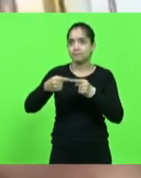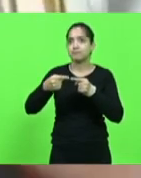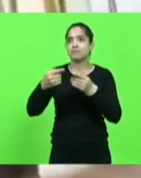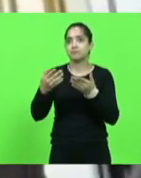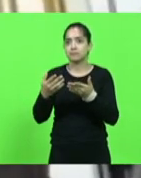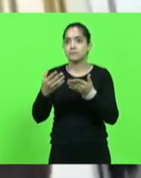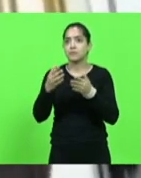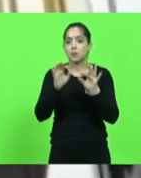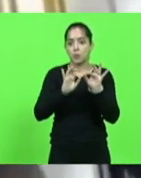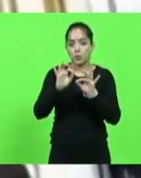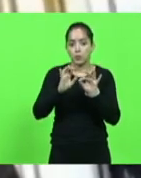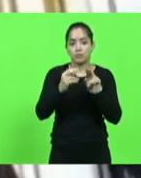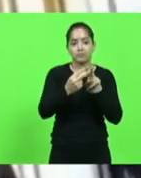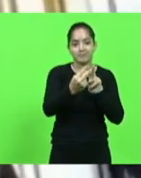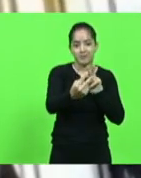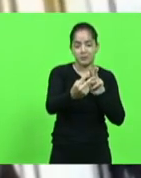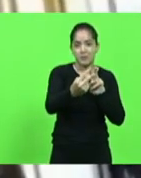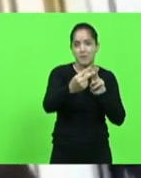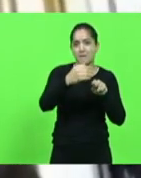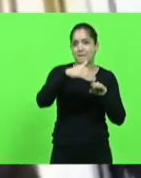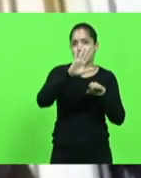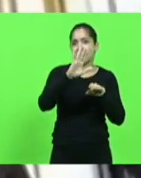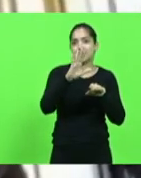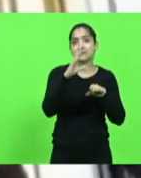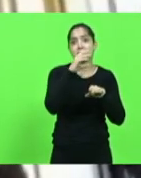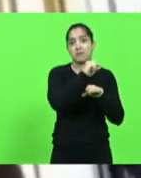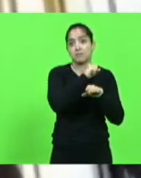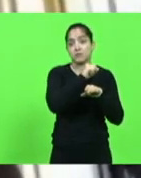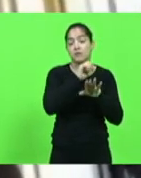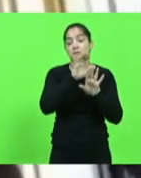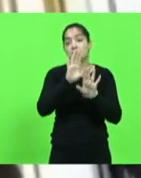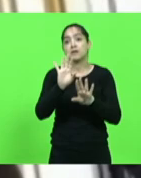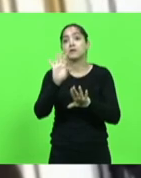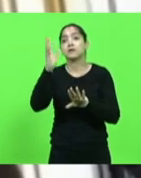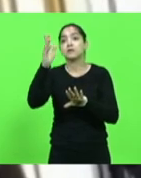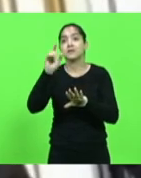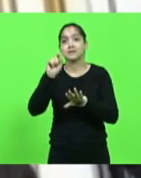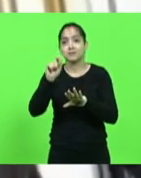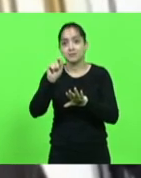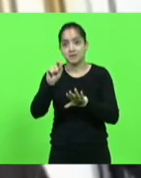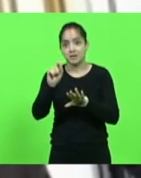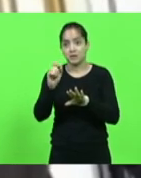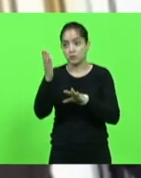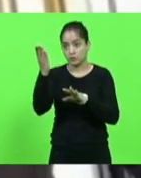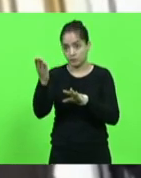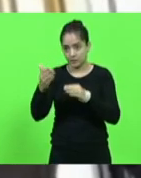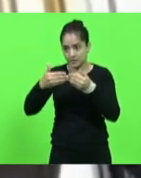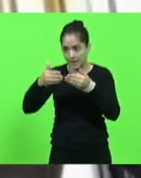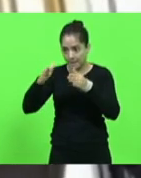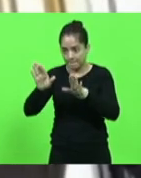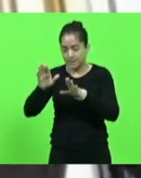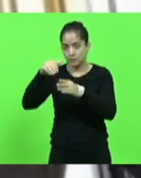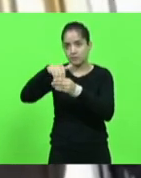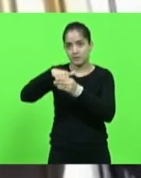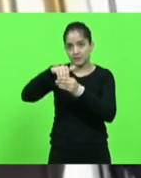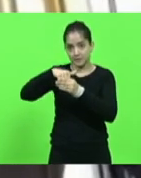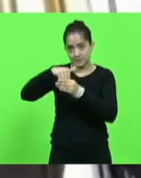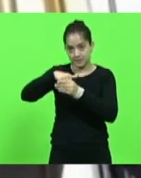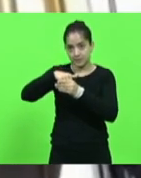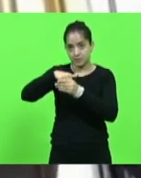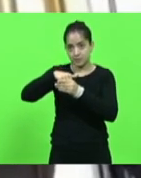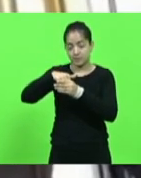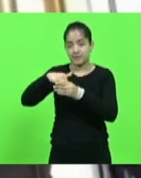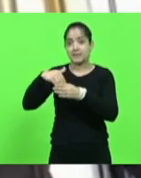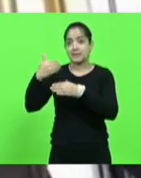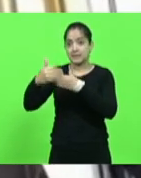O virtual é muito mais rápido. E o que aconteceu é que quando Vossa Excelência abriu em votação, e que depois